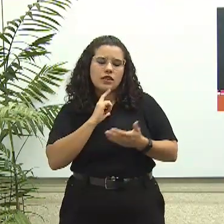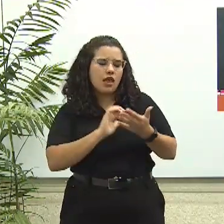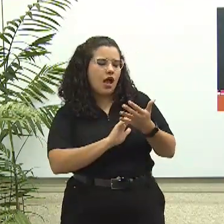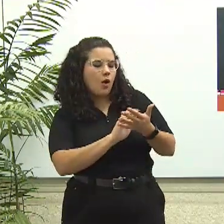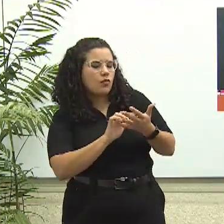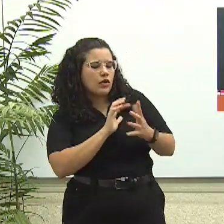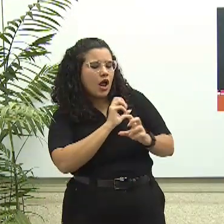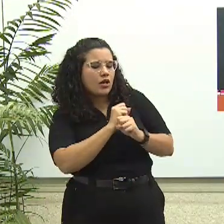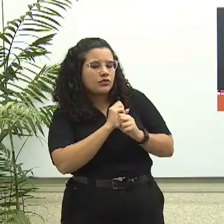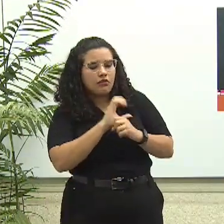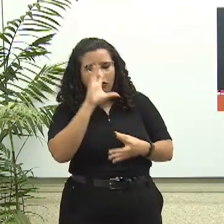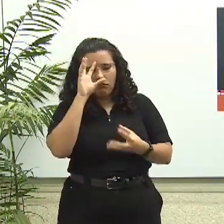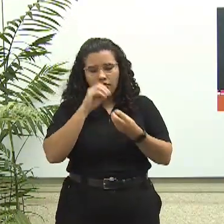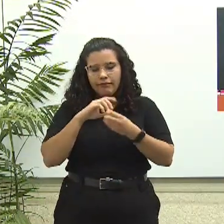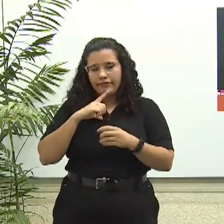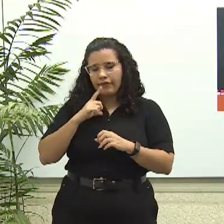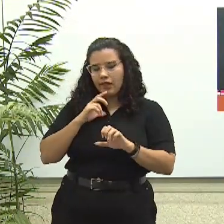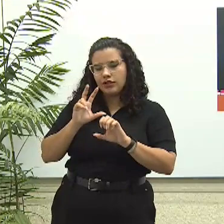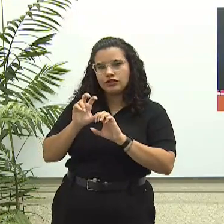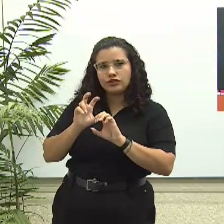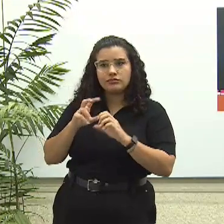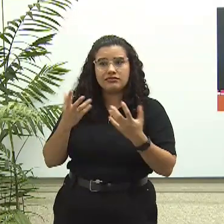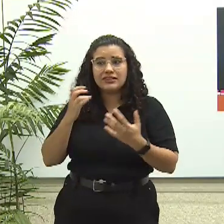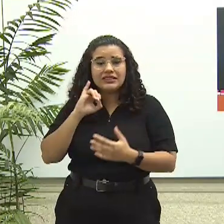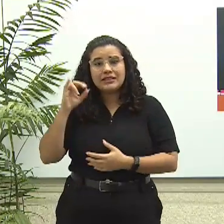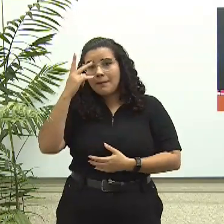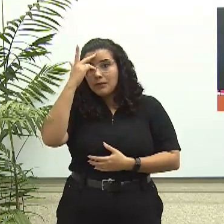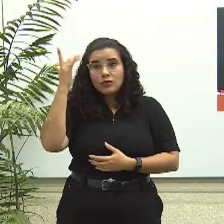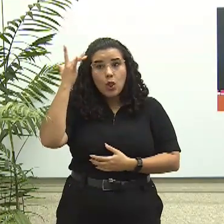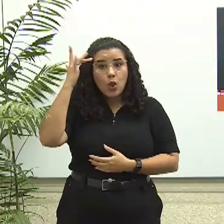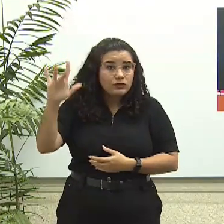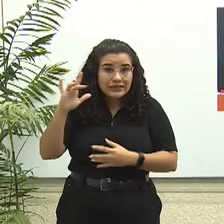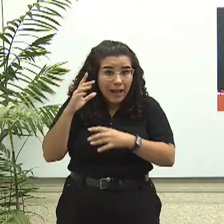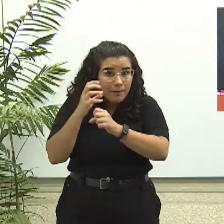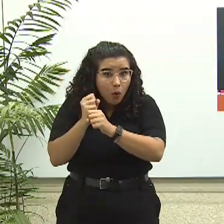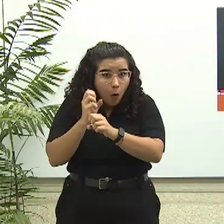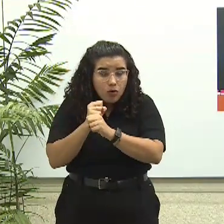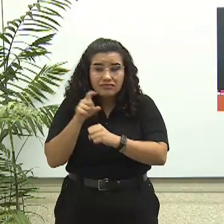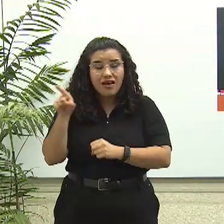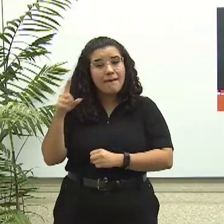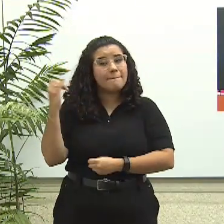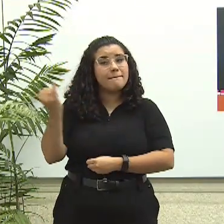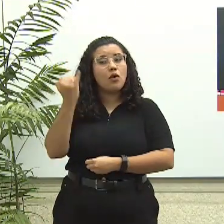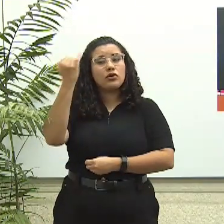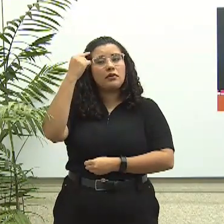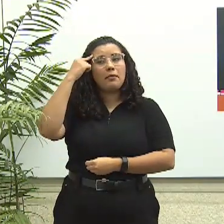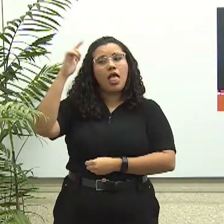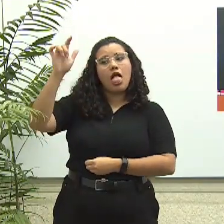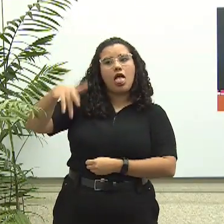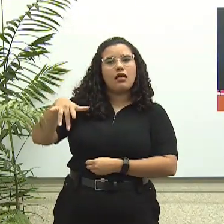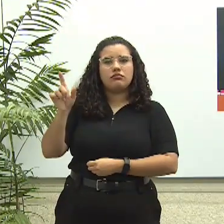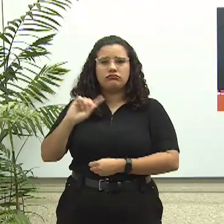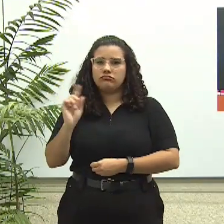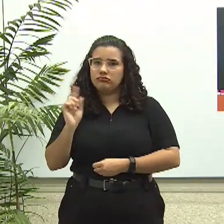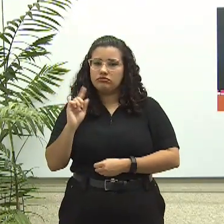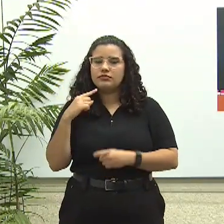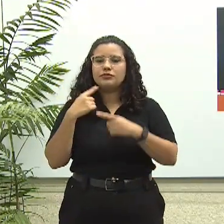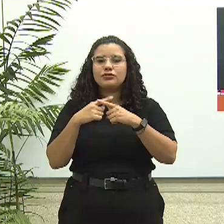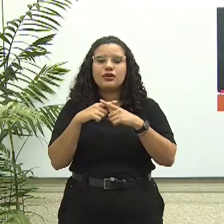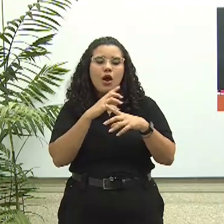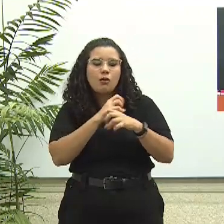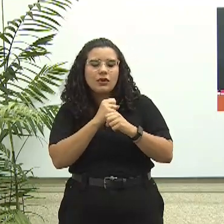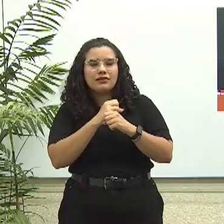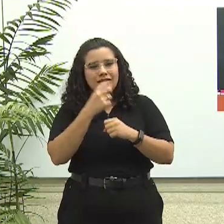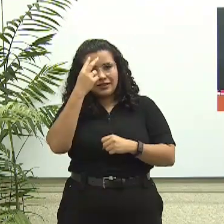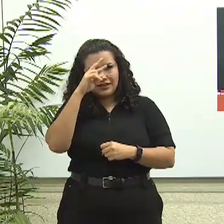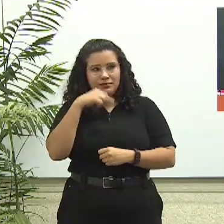Então eu tenho o gp3 cara o cara que não sabe fazer conta não é importante porque a calculadora eu tava